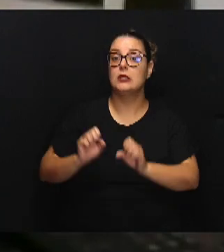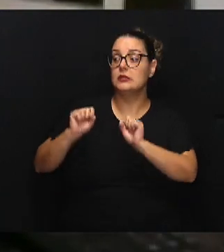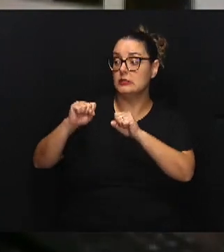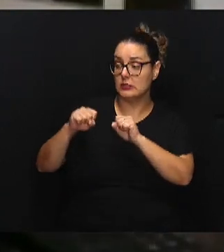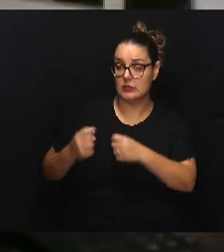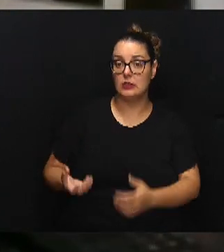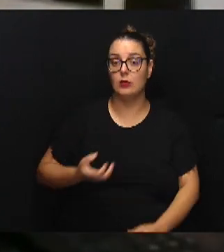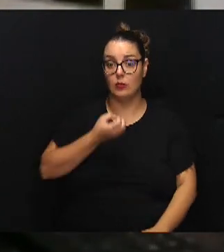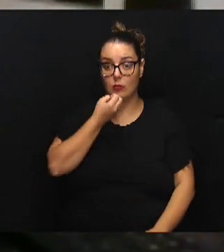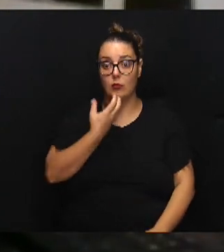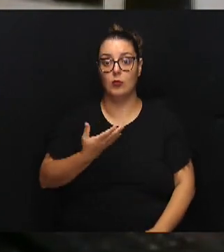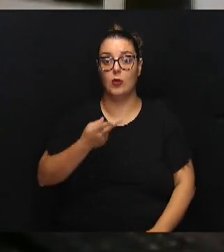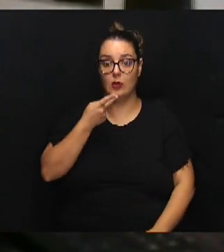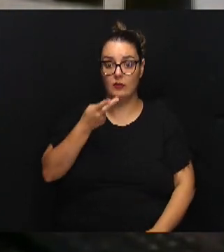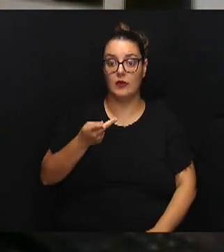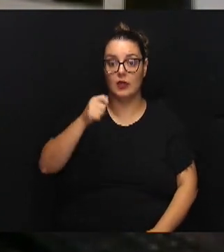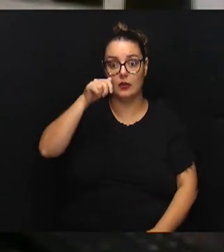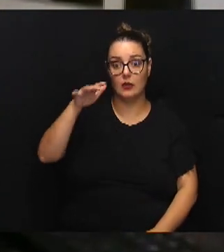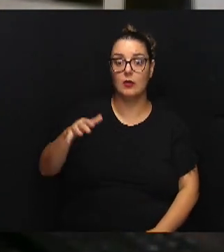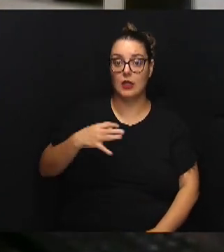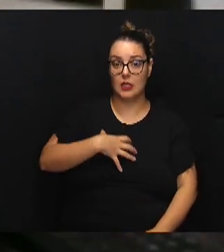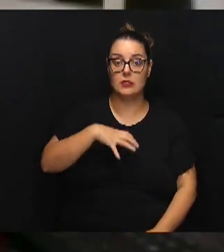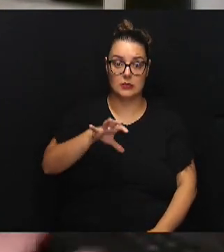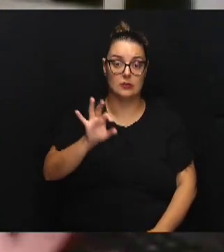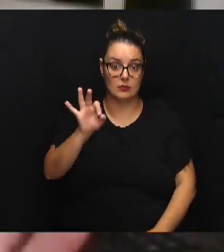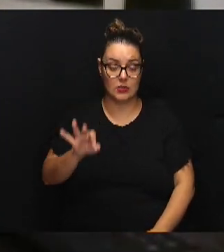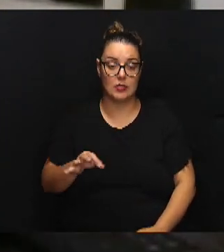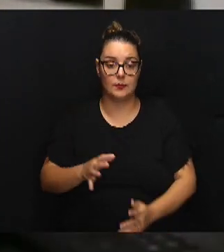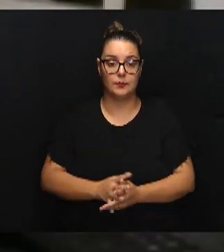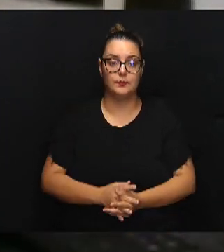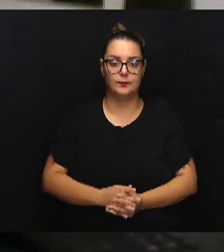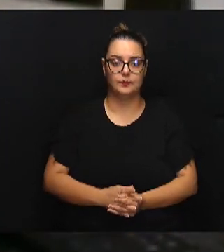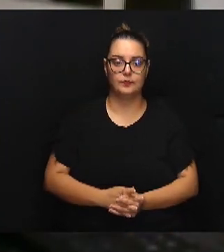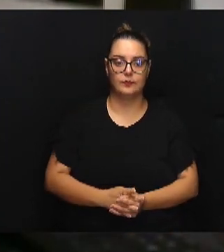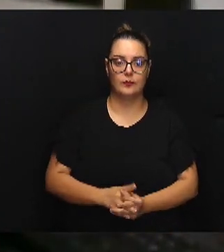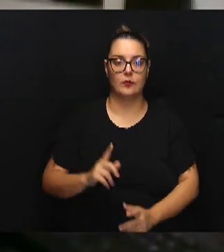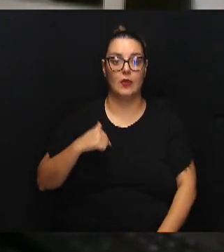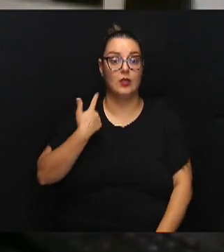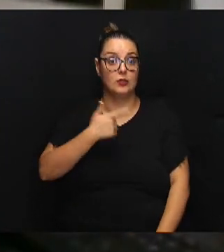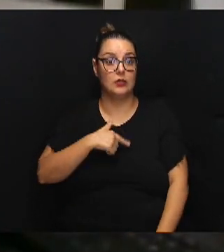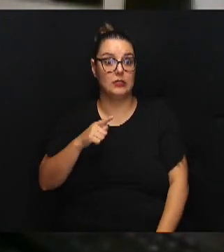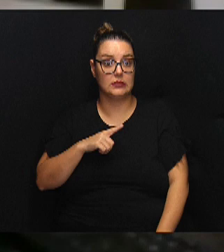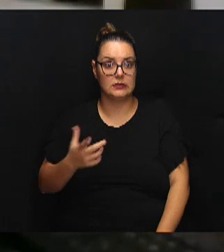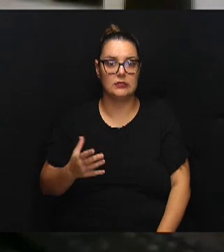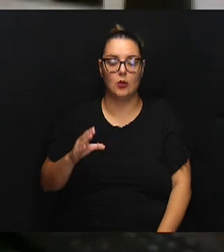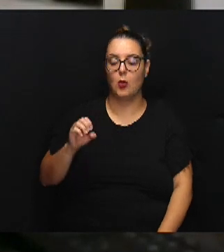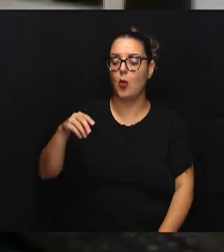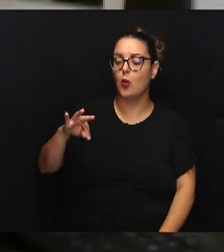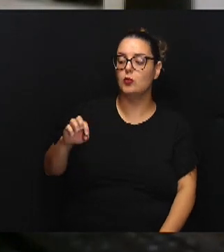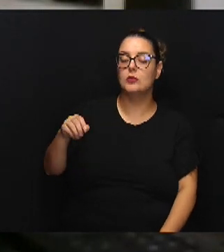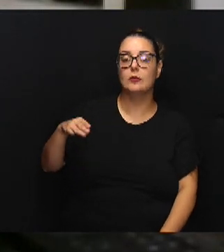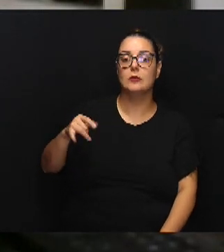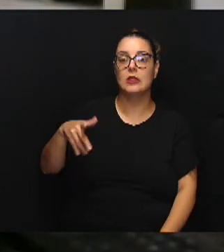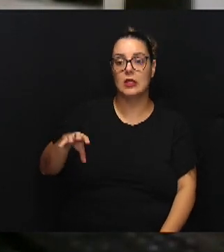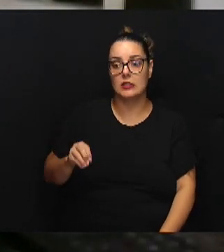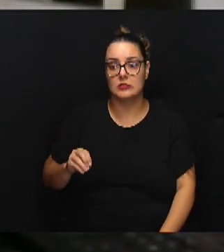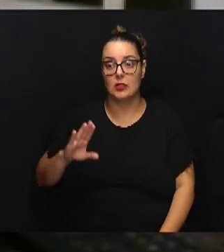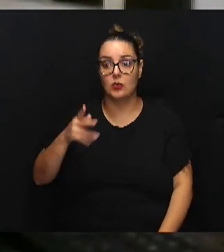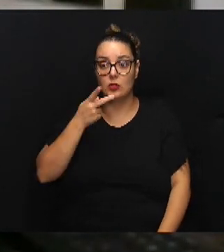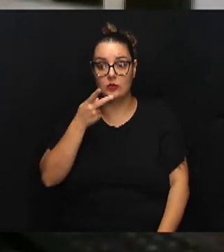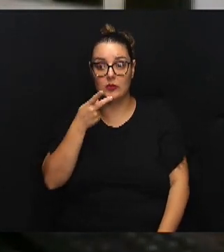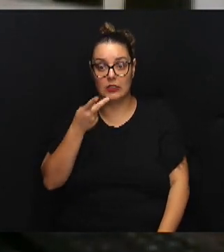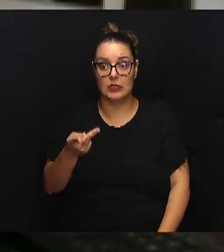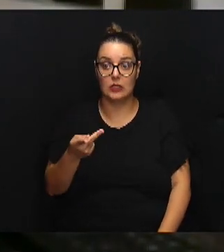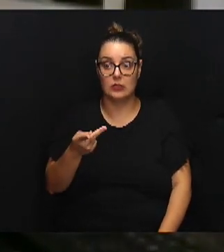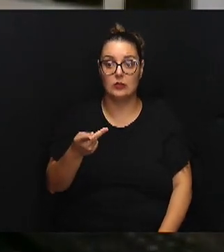Exato. Boa colocação, Alexandre. Exatamente isso, né? Nós temos aí as contaminações, né? Quando a gente fala de contaminações